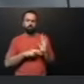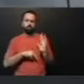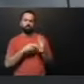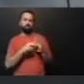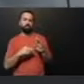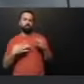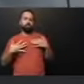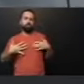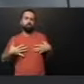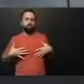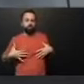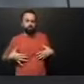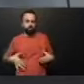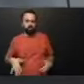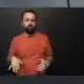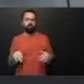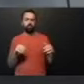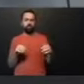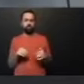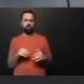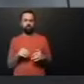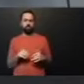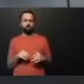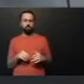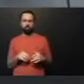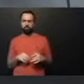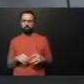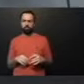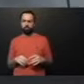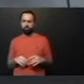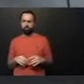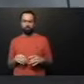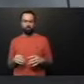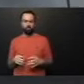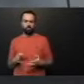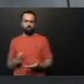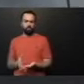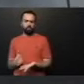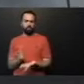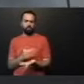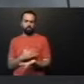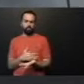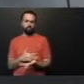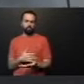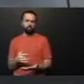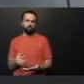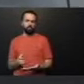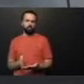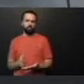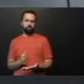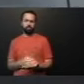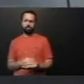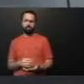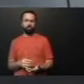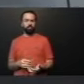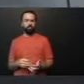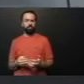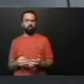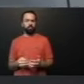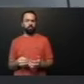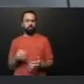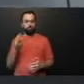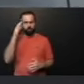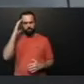com calma, tá? Esse texto, porque nós vamos passar para o entender